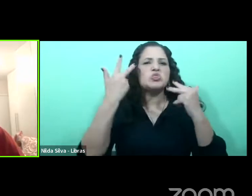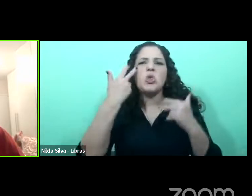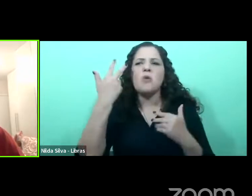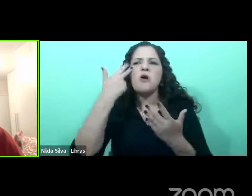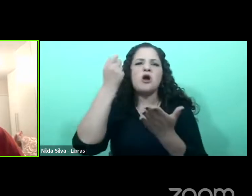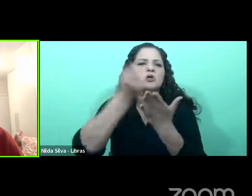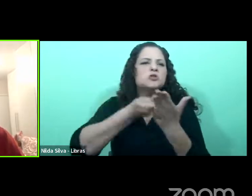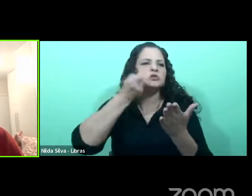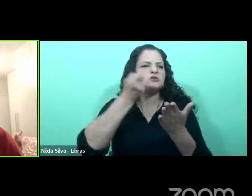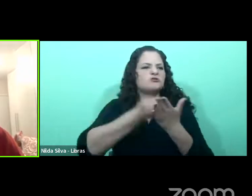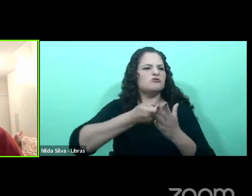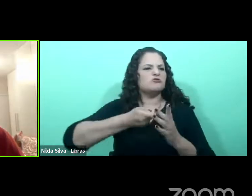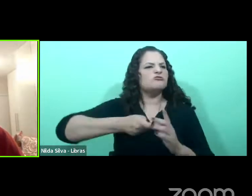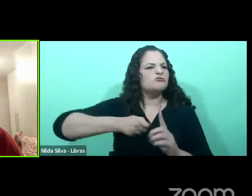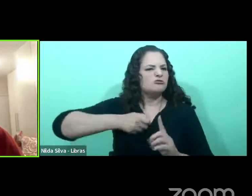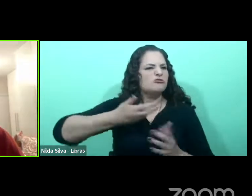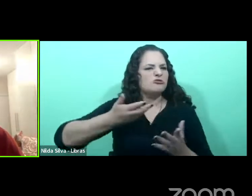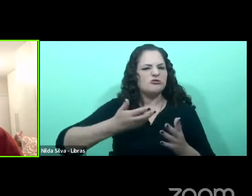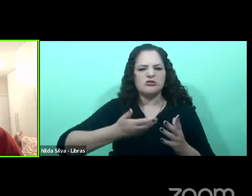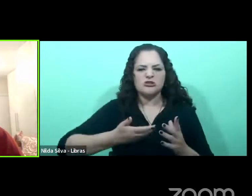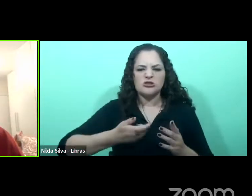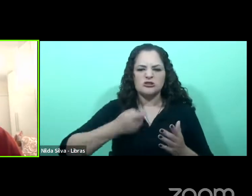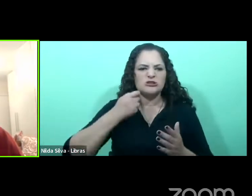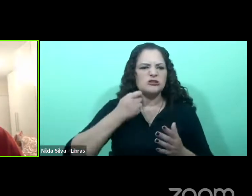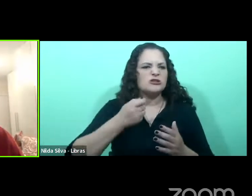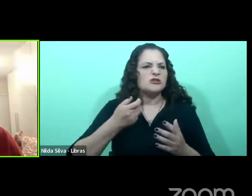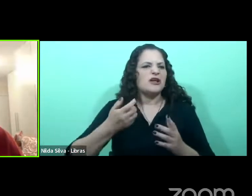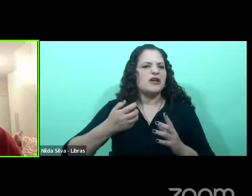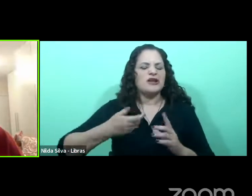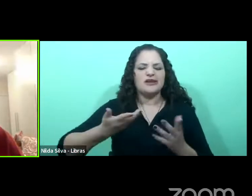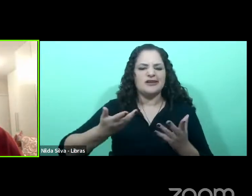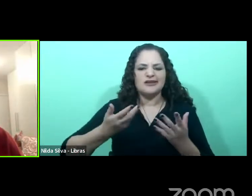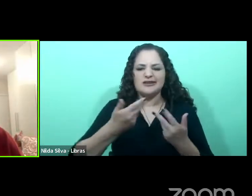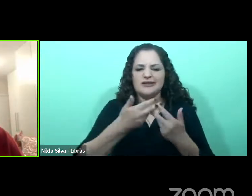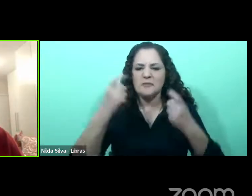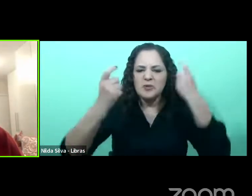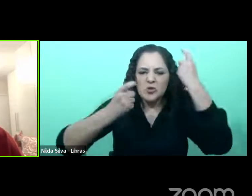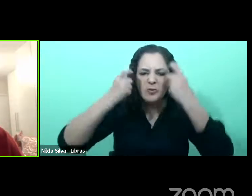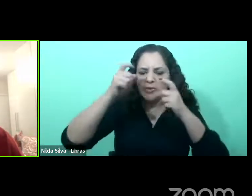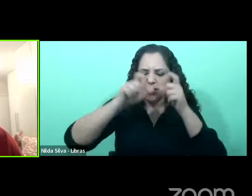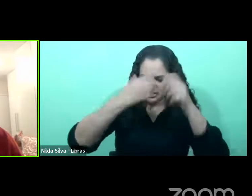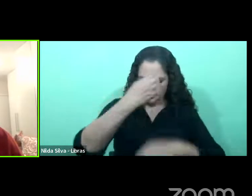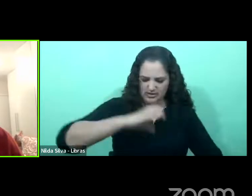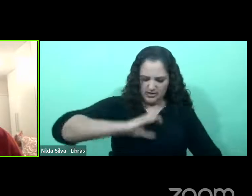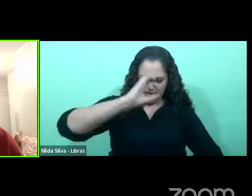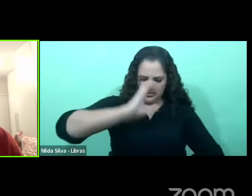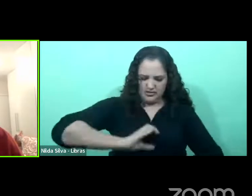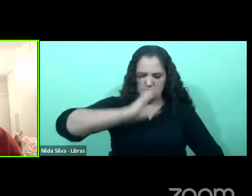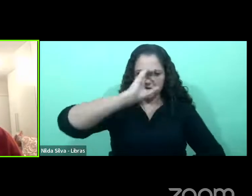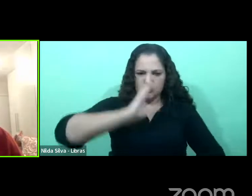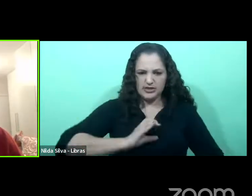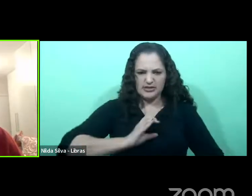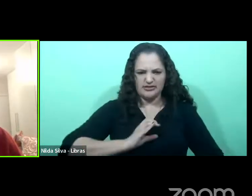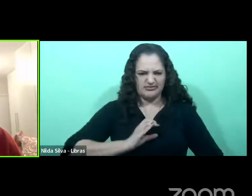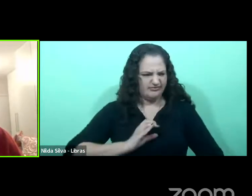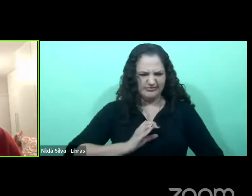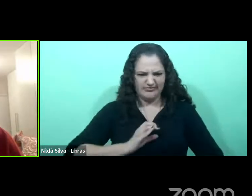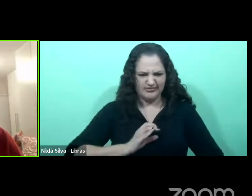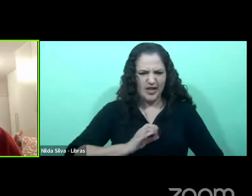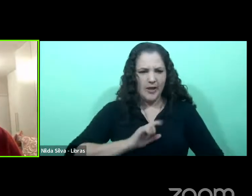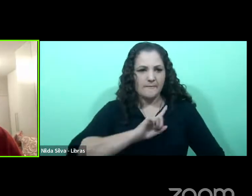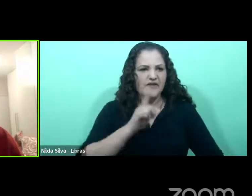a tortura, que se diz preocupado com o cidadão, mas somente aqueles que são chamados de cidadão de bem, que de bem nada